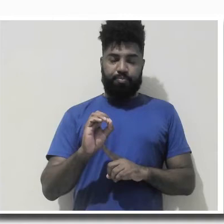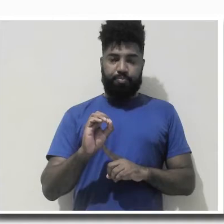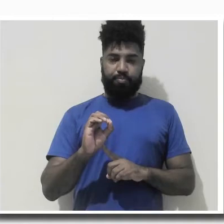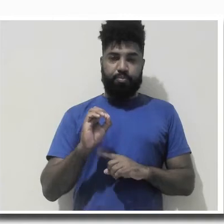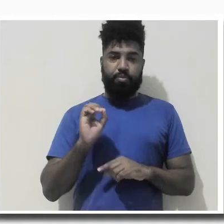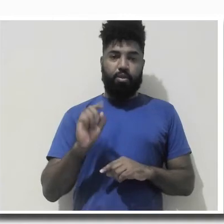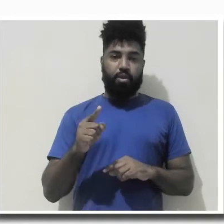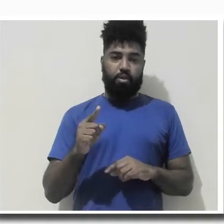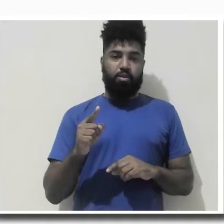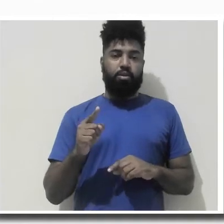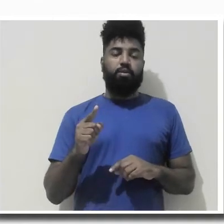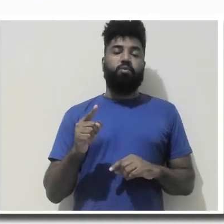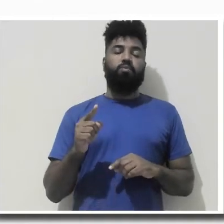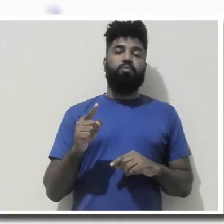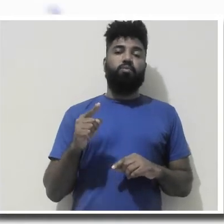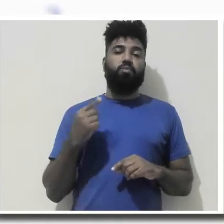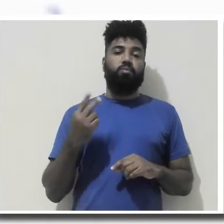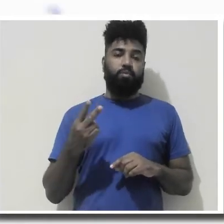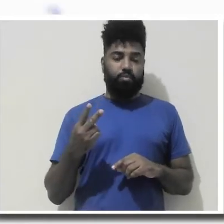1,